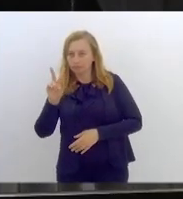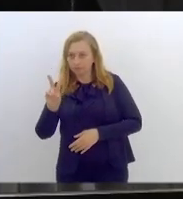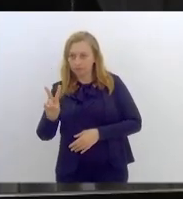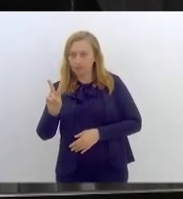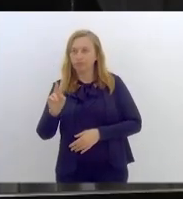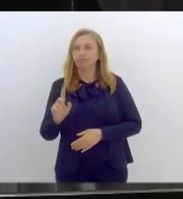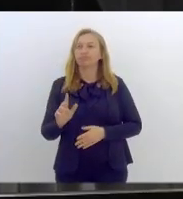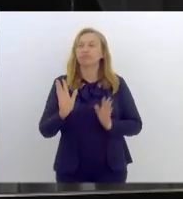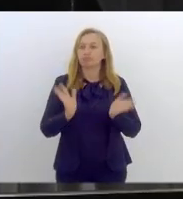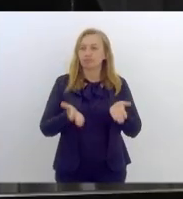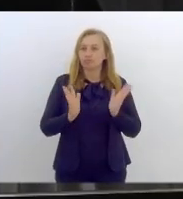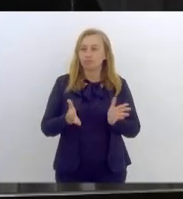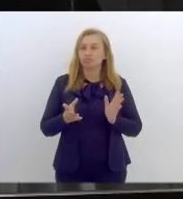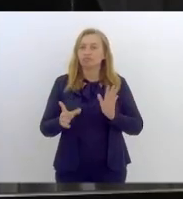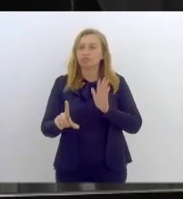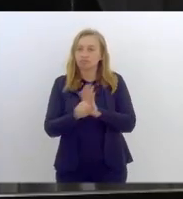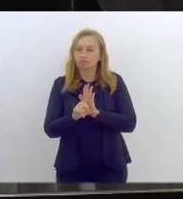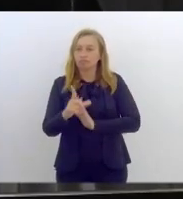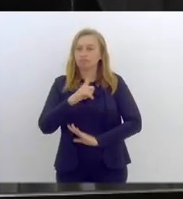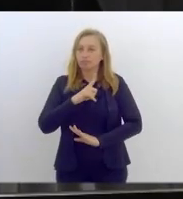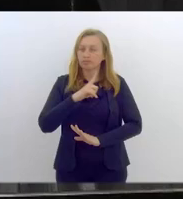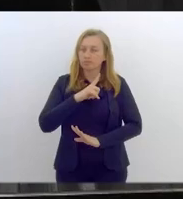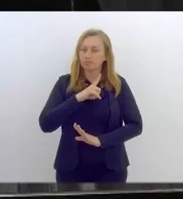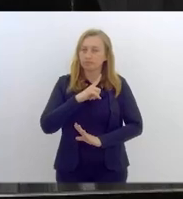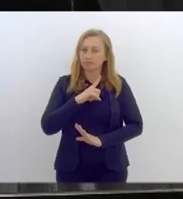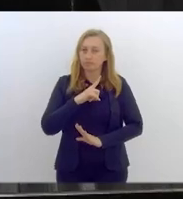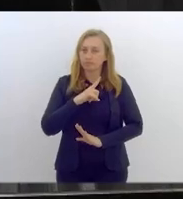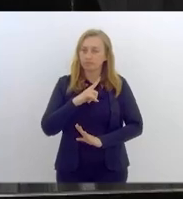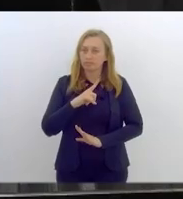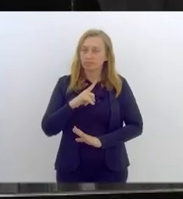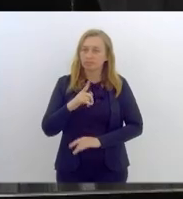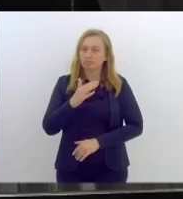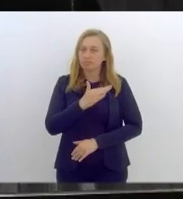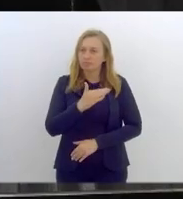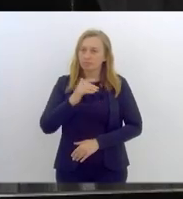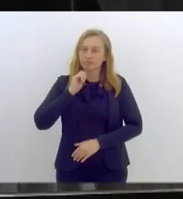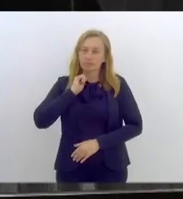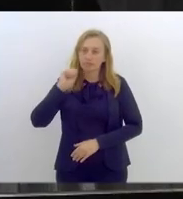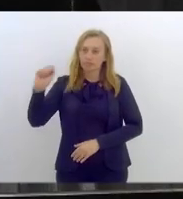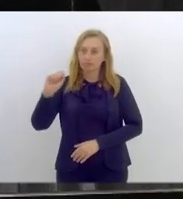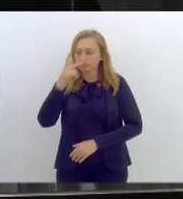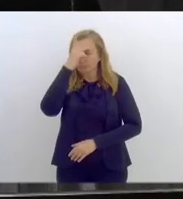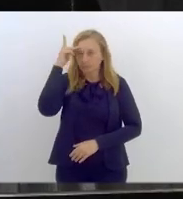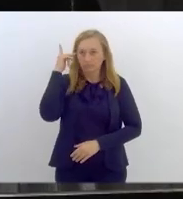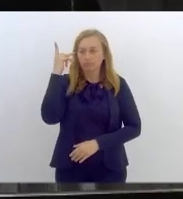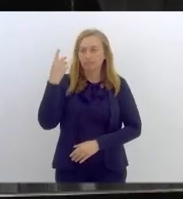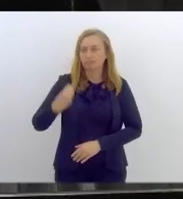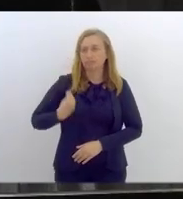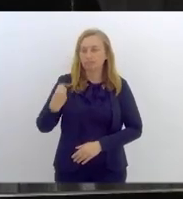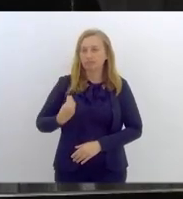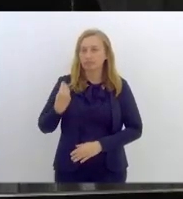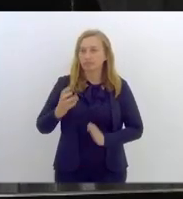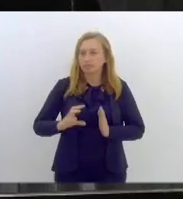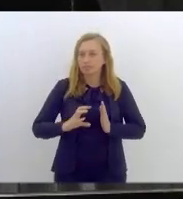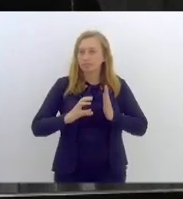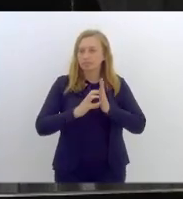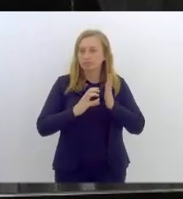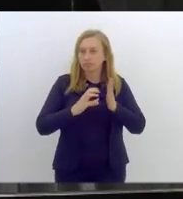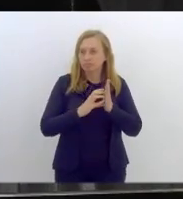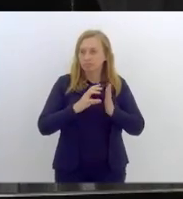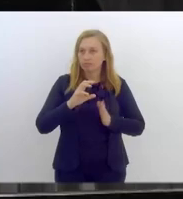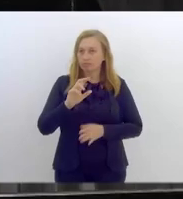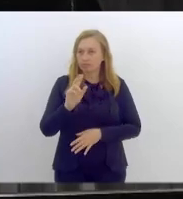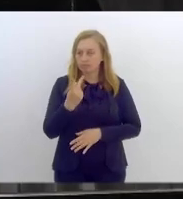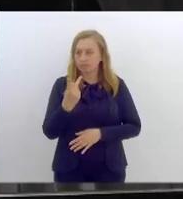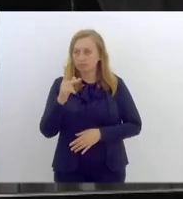que incluiu a previsão a prevenção dos suicídios de suicídios de pessoas vivendo com HIV e AIDS no plano estadual